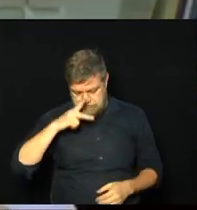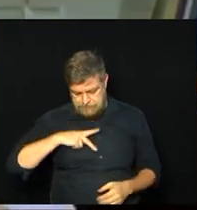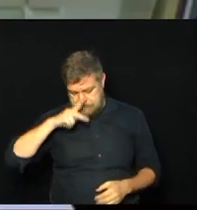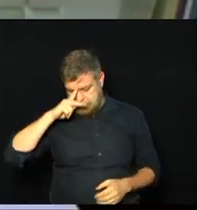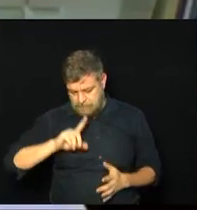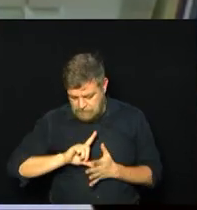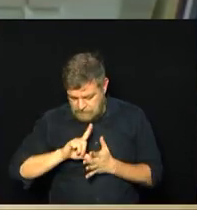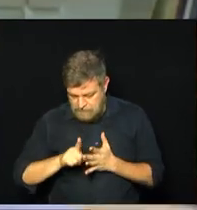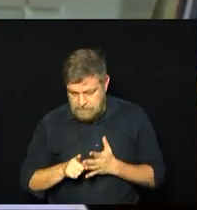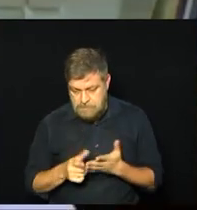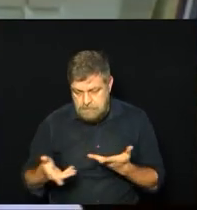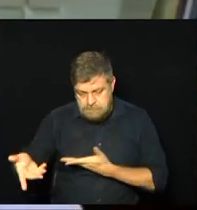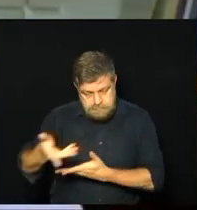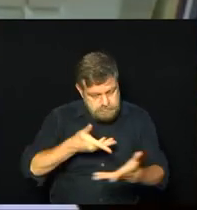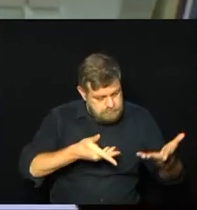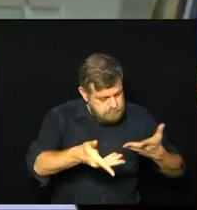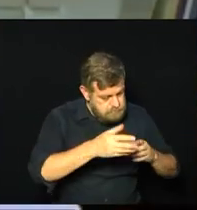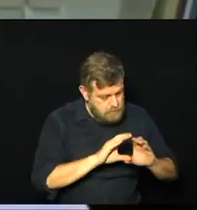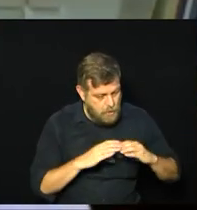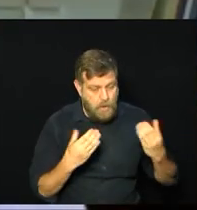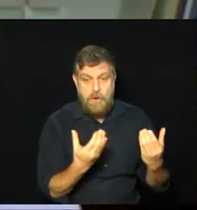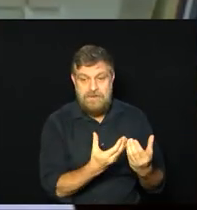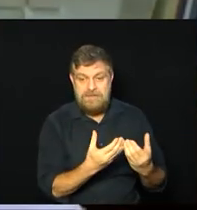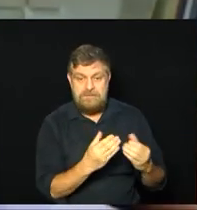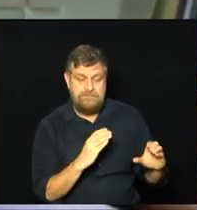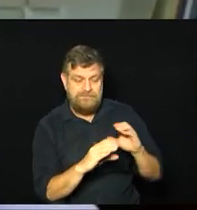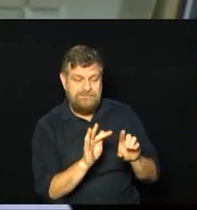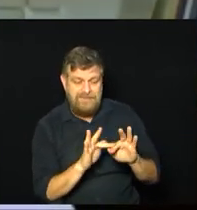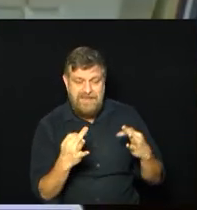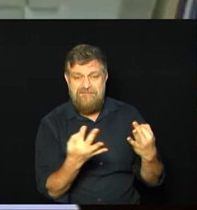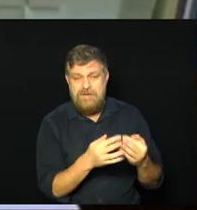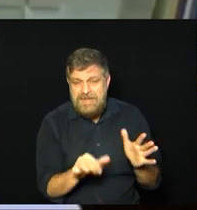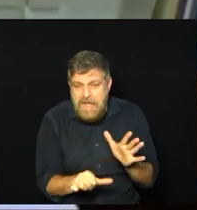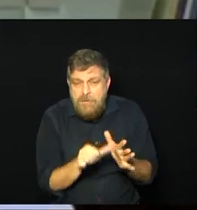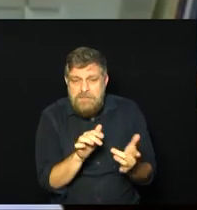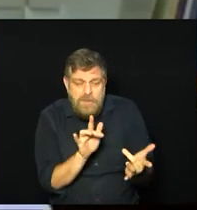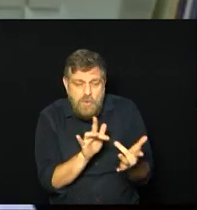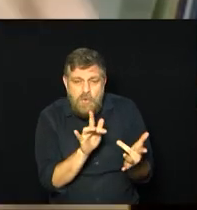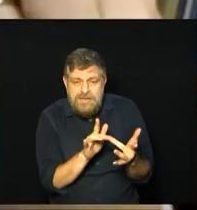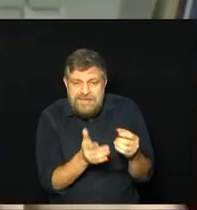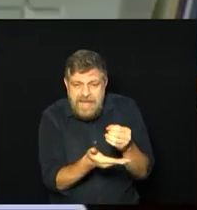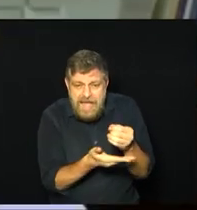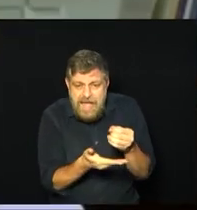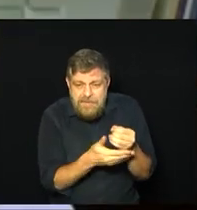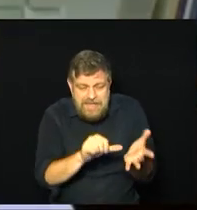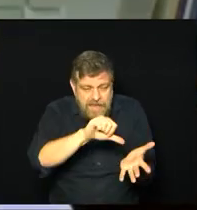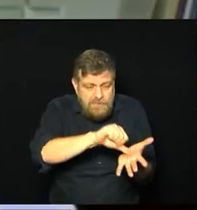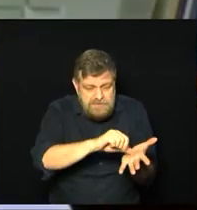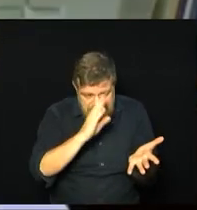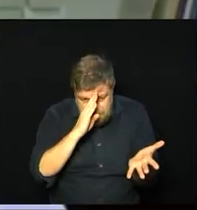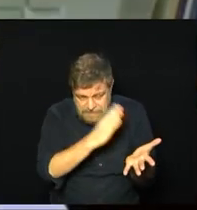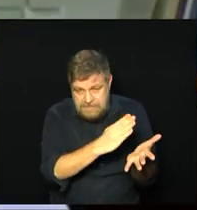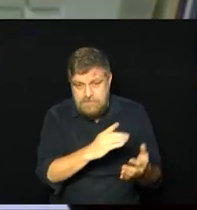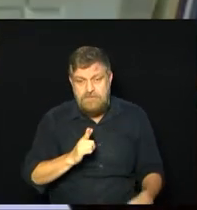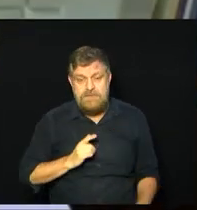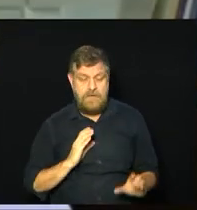e depois do seu entorno. E a família é o nosso primeiro entorno, né? É o principal, é o centro de tudo. Então, ter uma